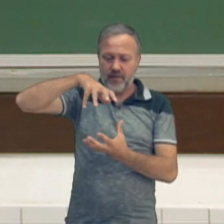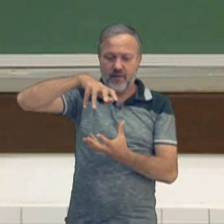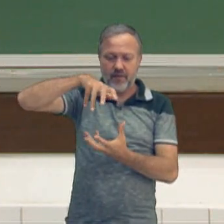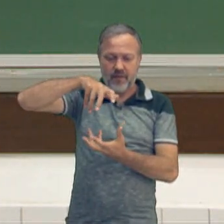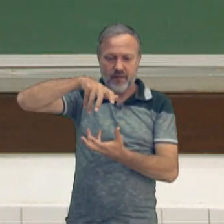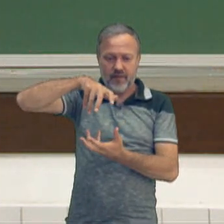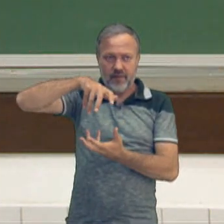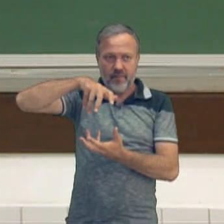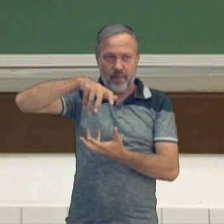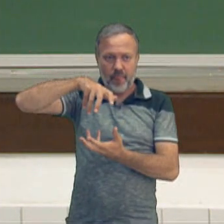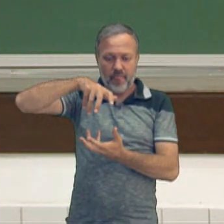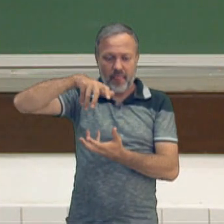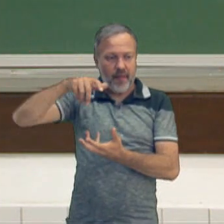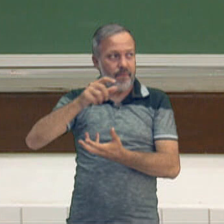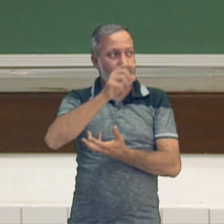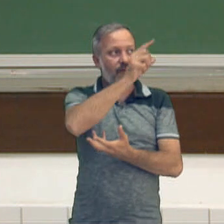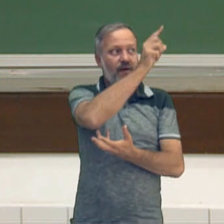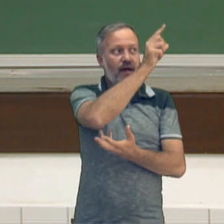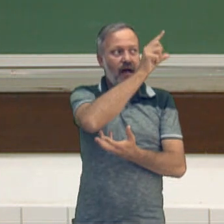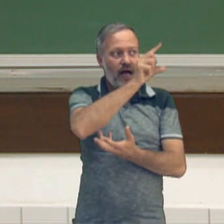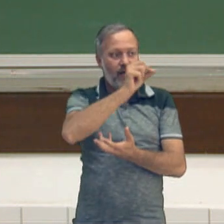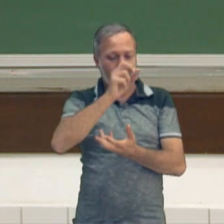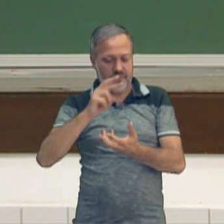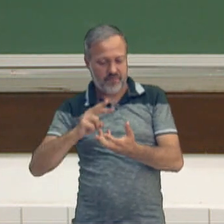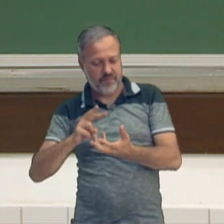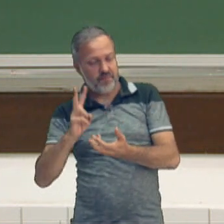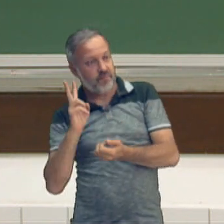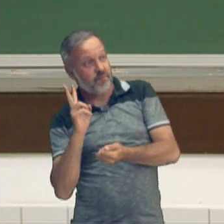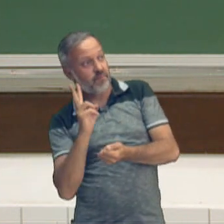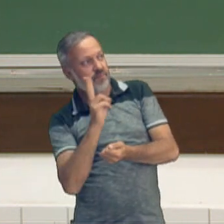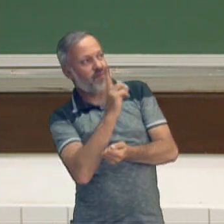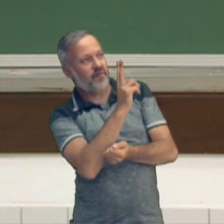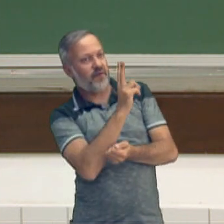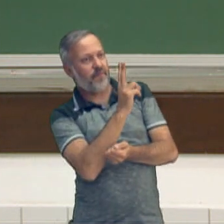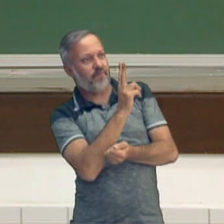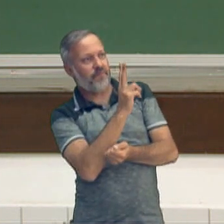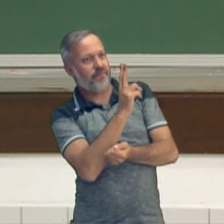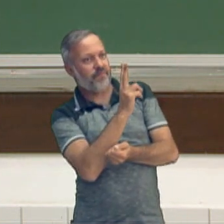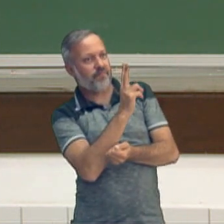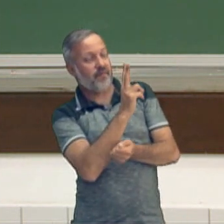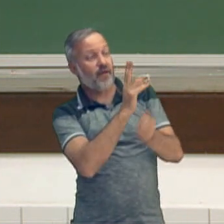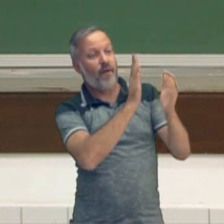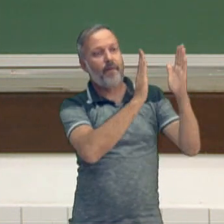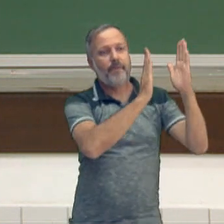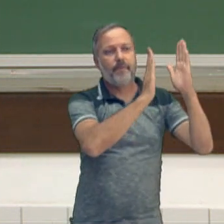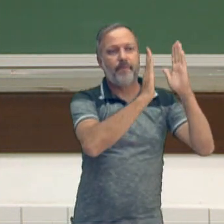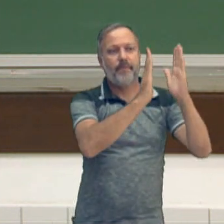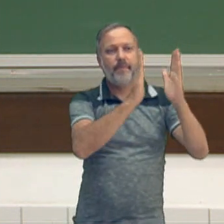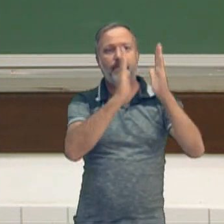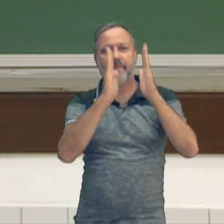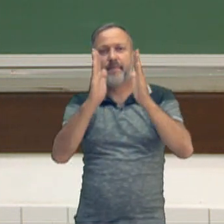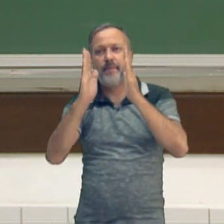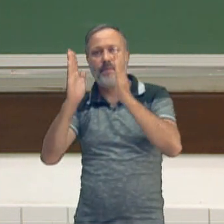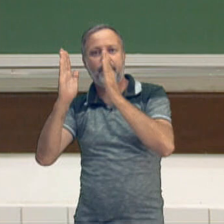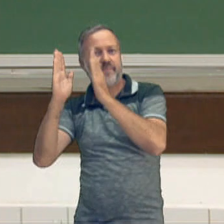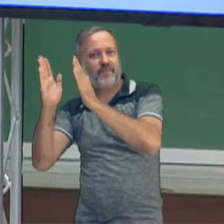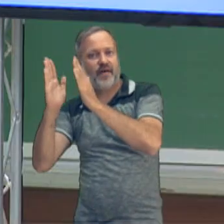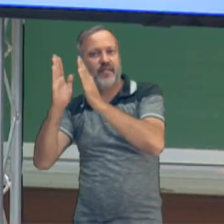projeta na Lua a sua sombra. Por isso é que nós temos as fases da Lua, como por exemplo aqui, quarto